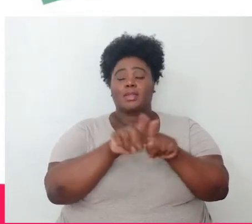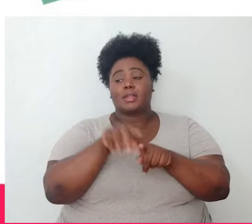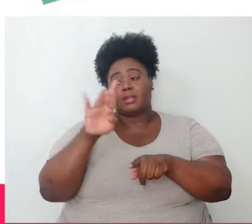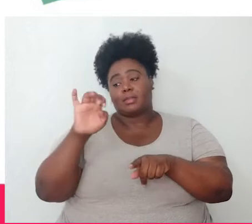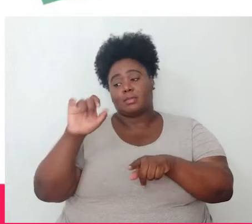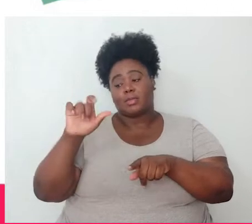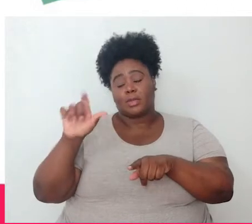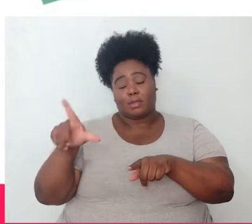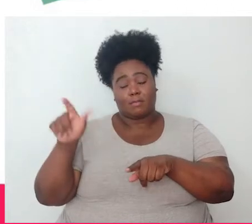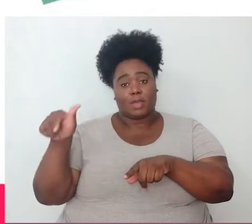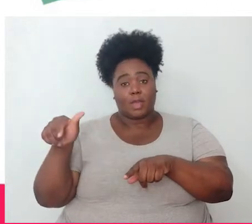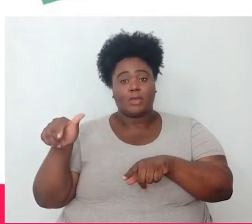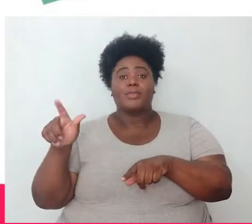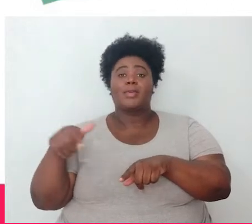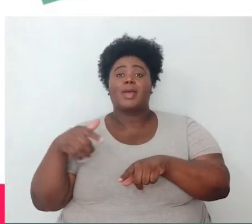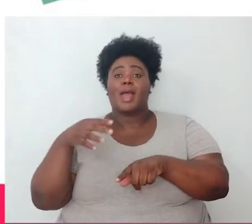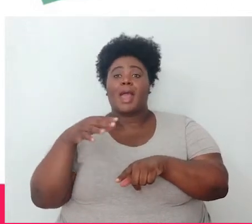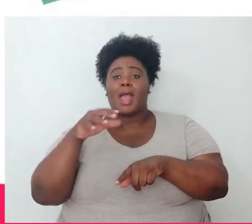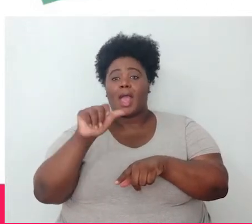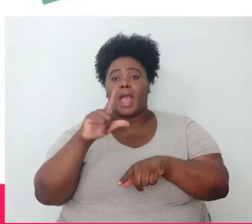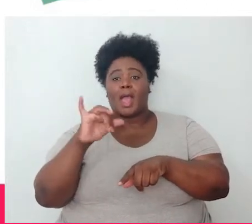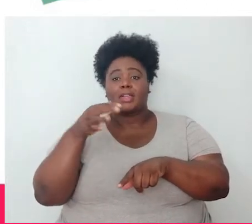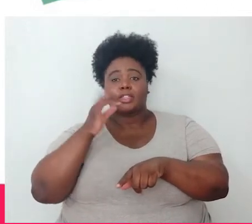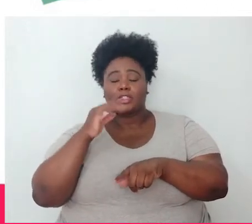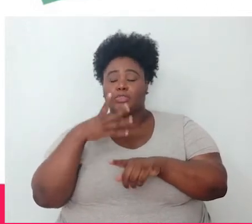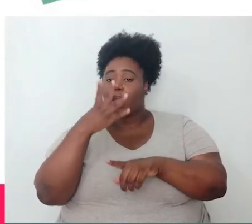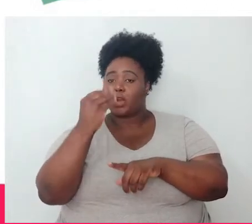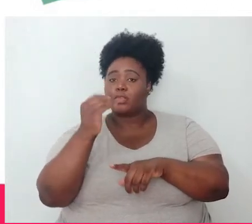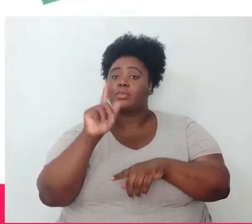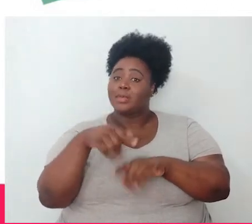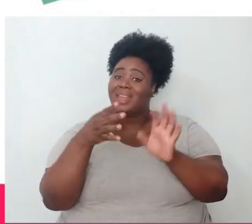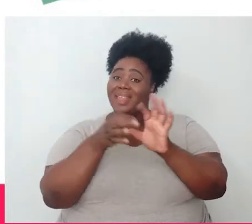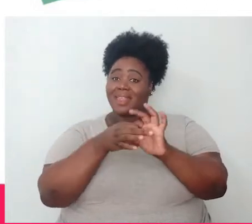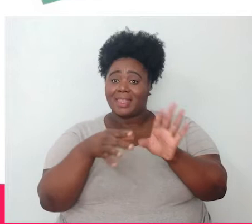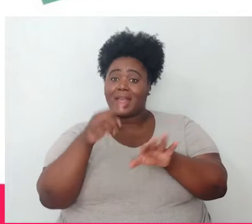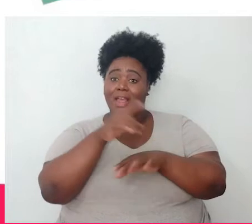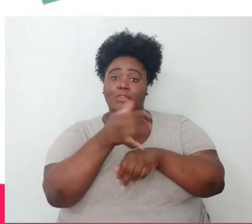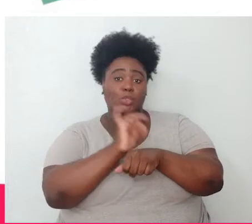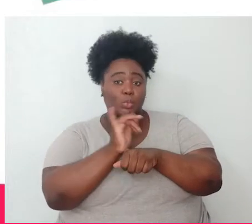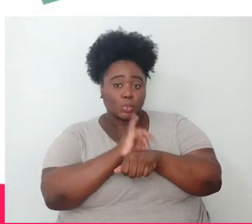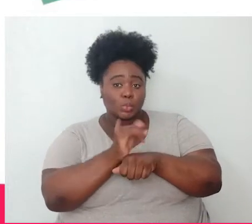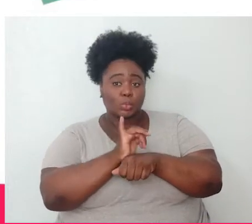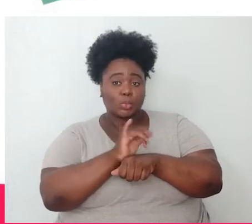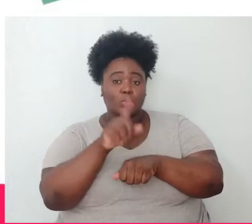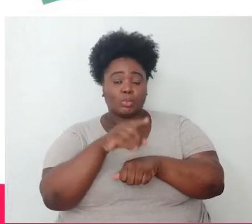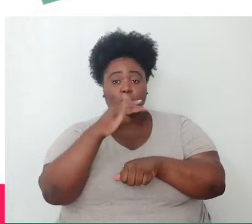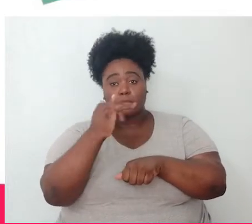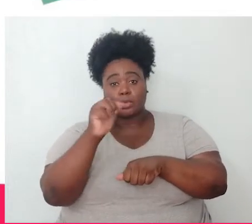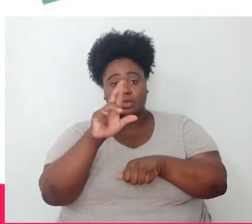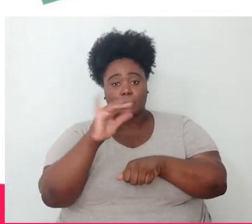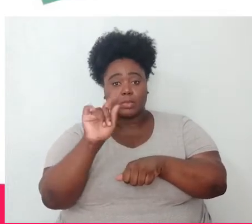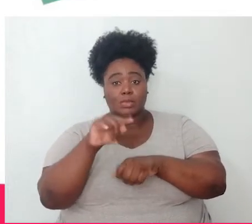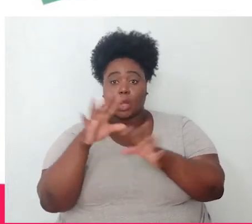Rafael Biquier, Alice e o Chá através do espelho, que estão disponíveis no YouTube do